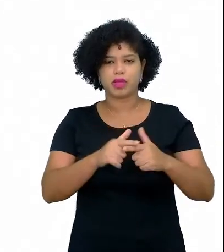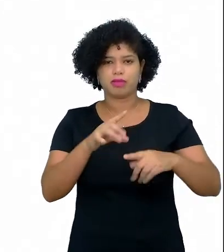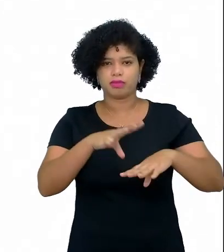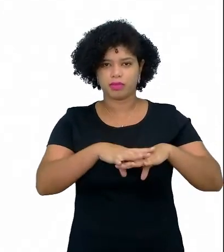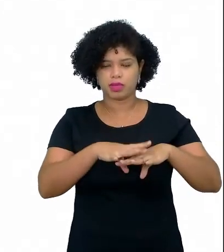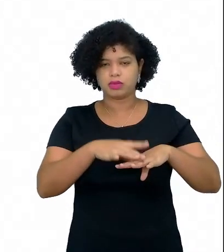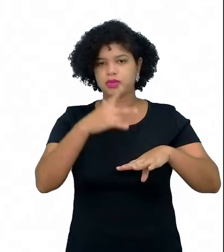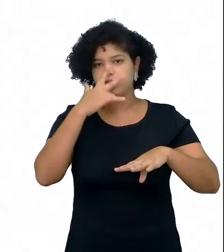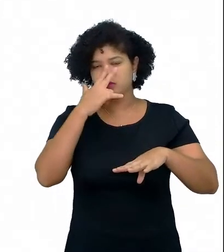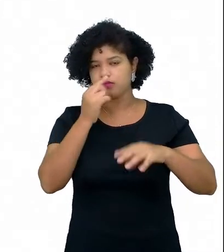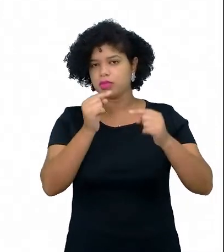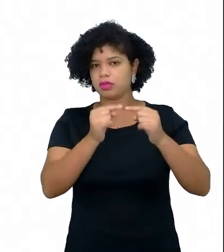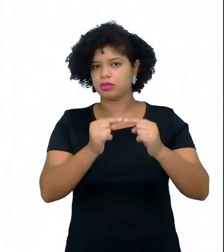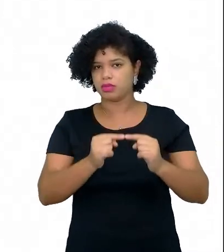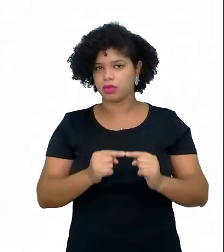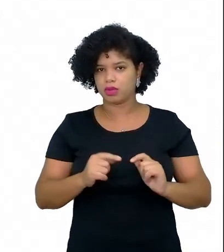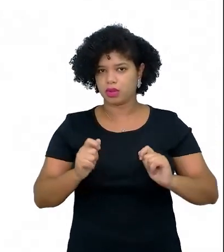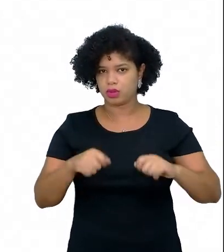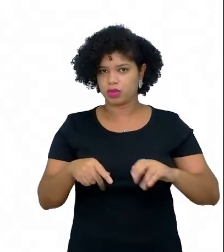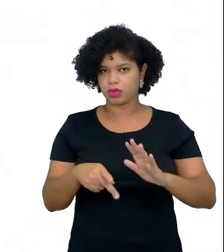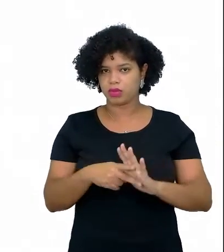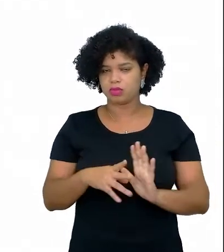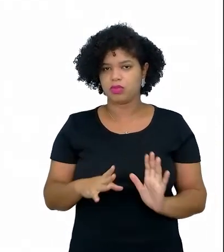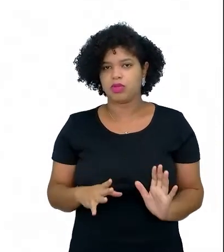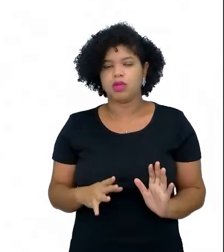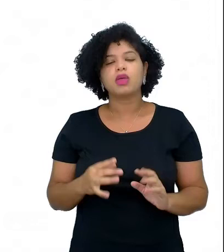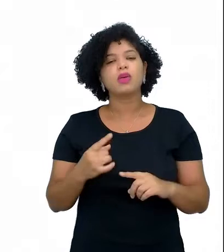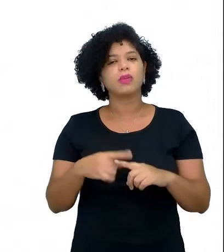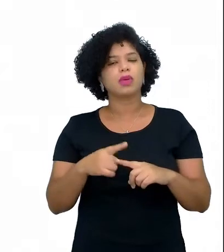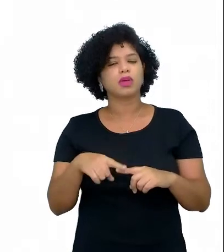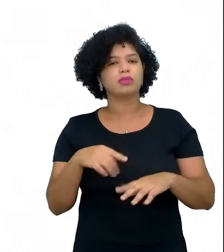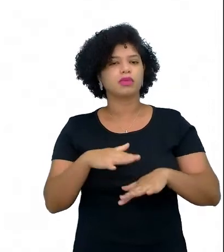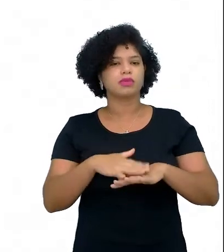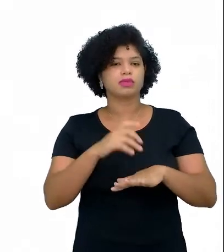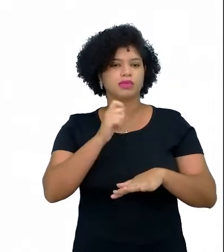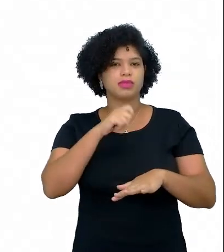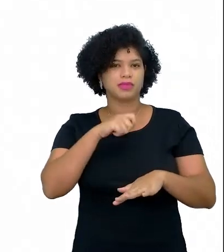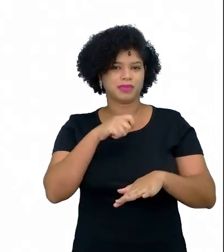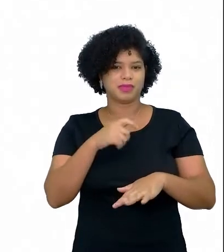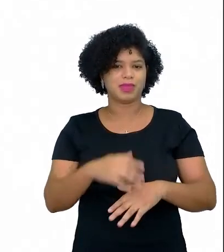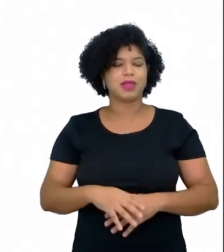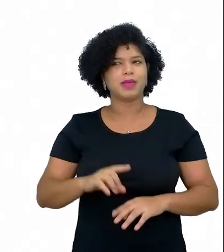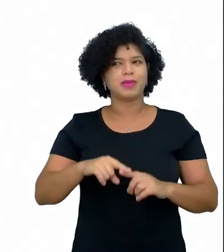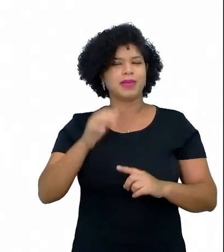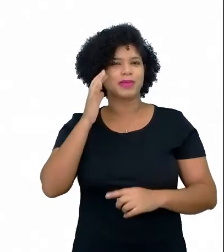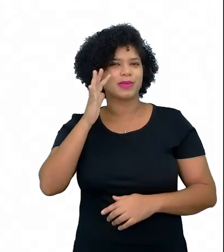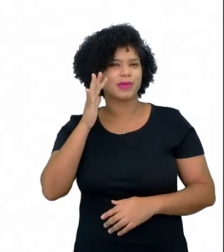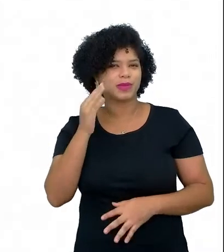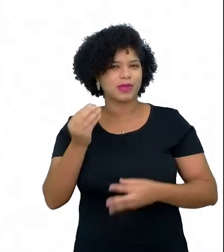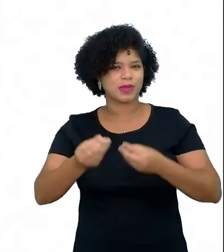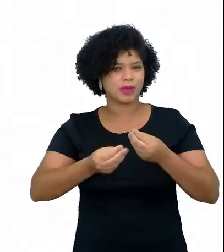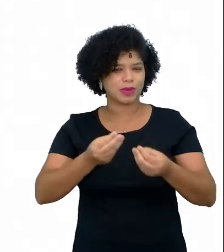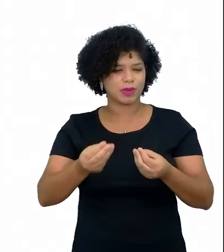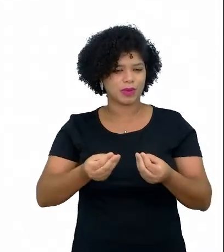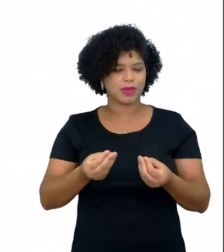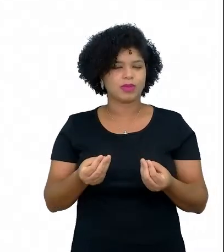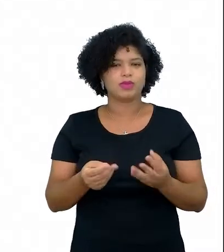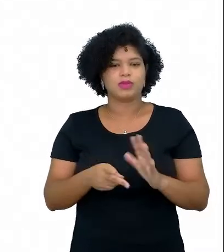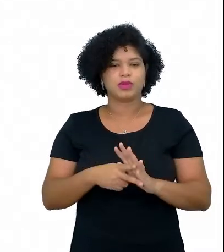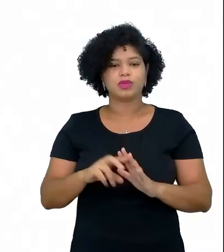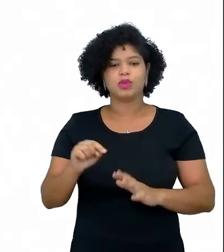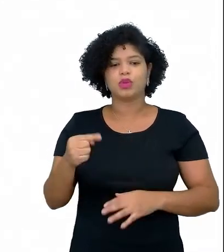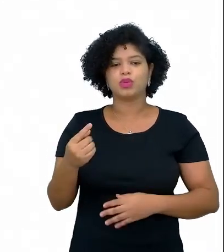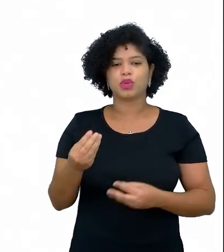que ele vai dar conta para nós desse item? Já é uma coisa para fazer. Então, se eu vou pensar lá, se com uma ele gasta 1 hora,